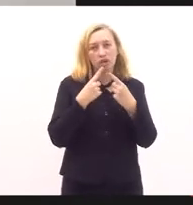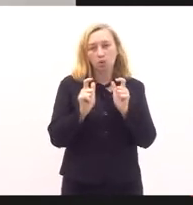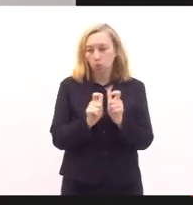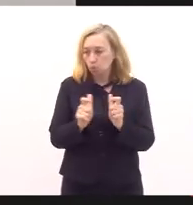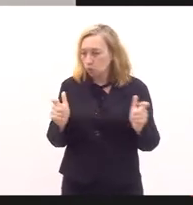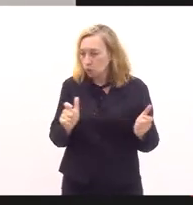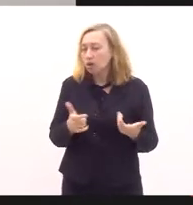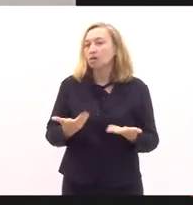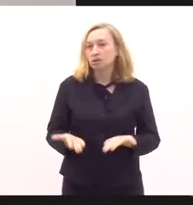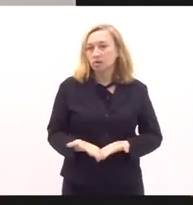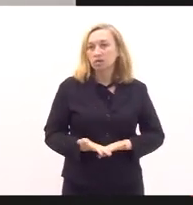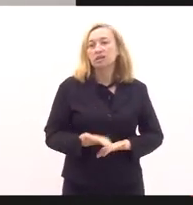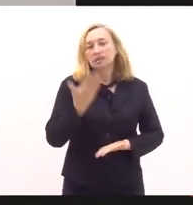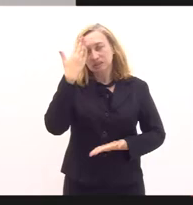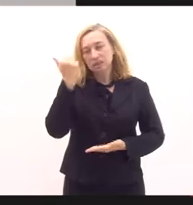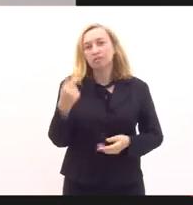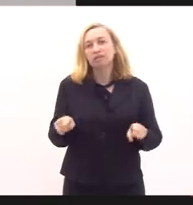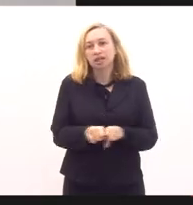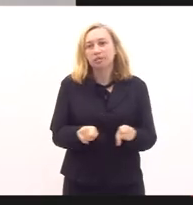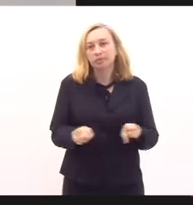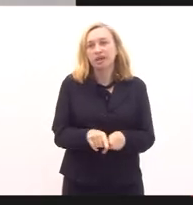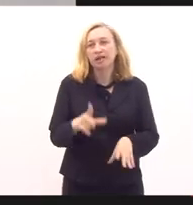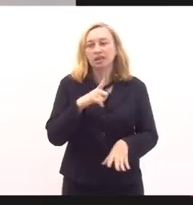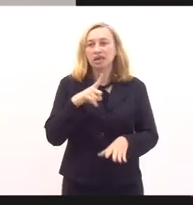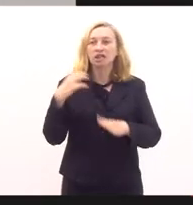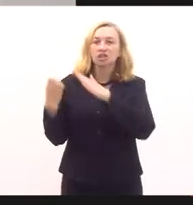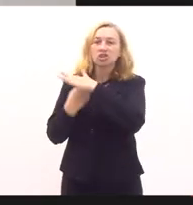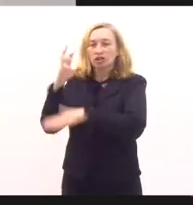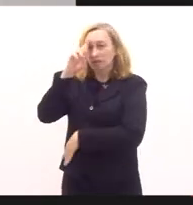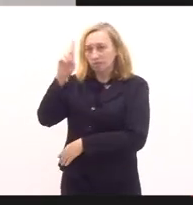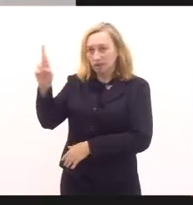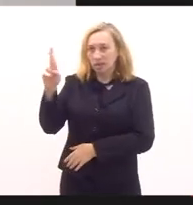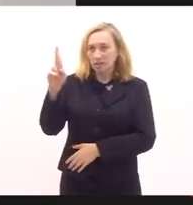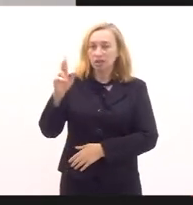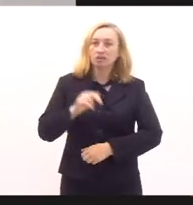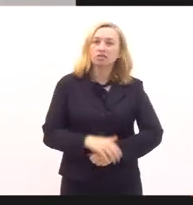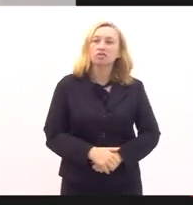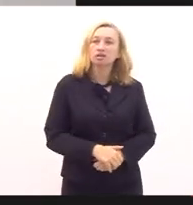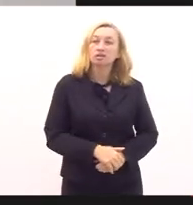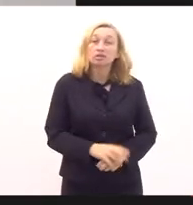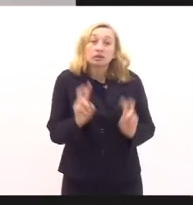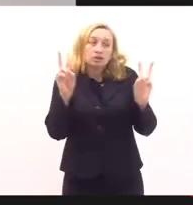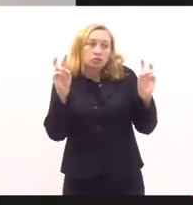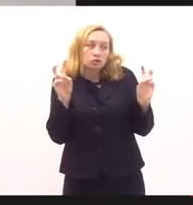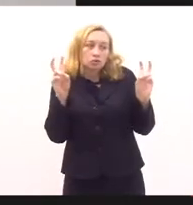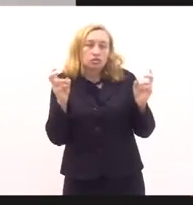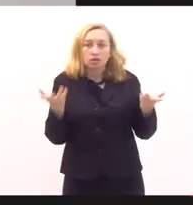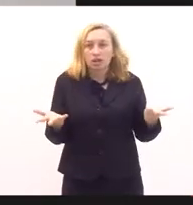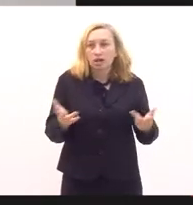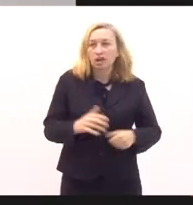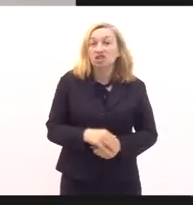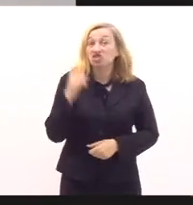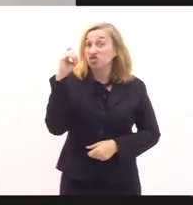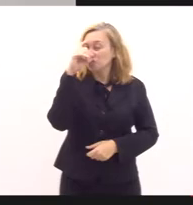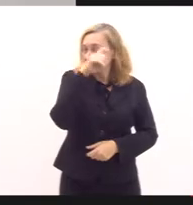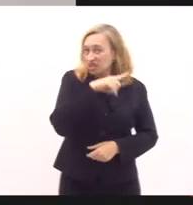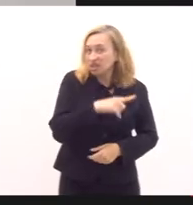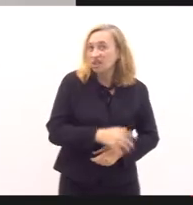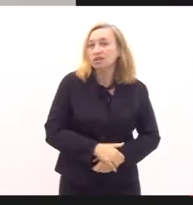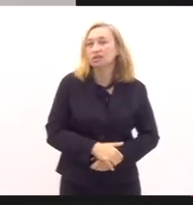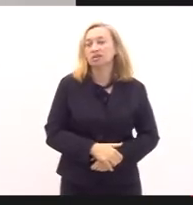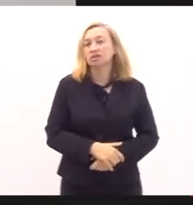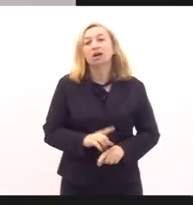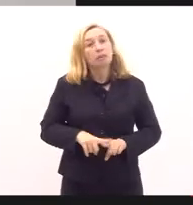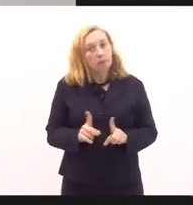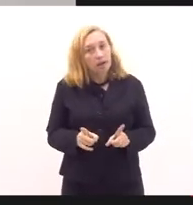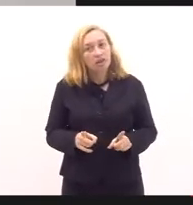gente sabe que tem também empresários que ficaram em situações difíceis,